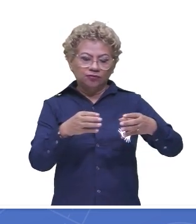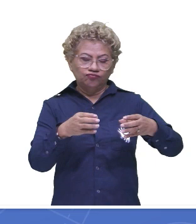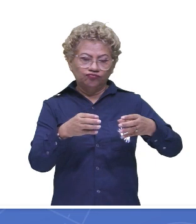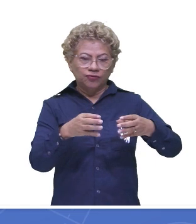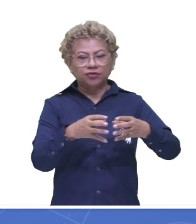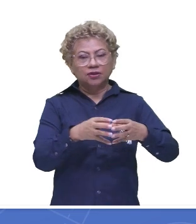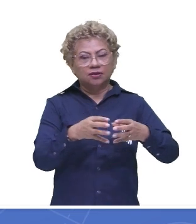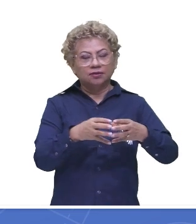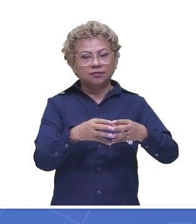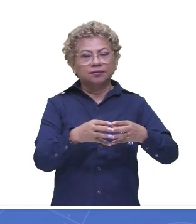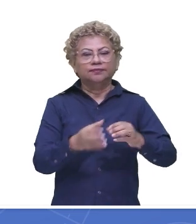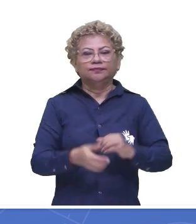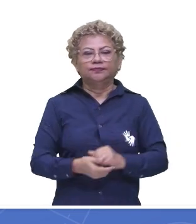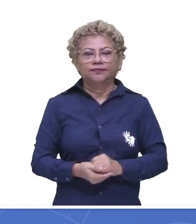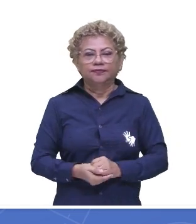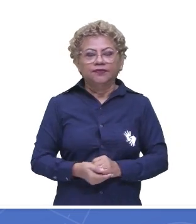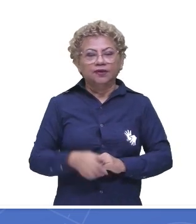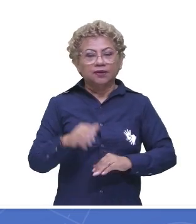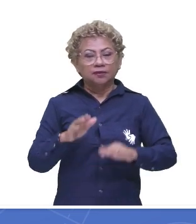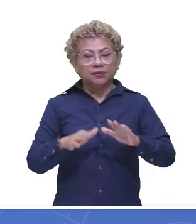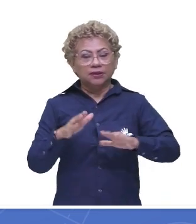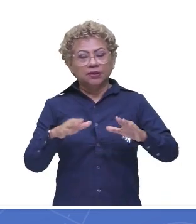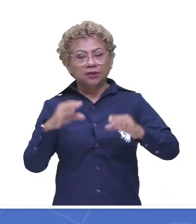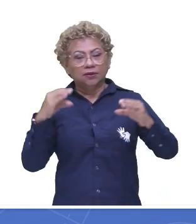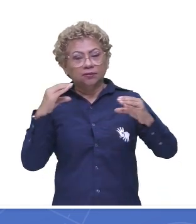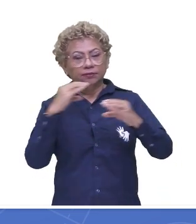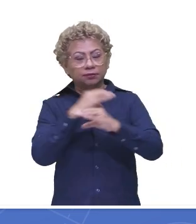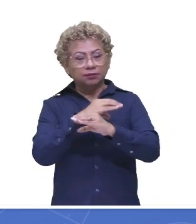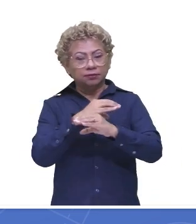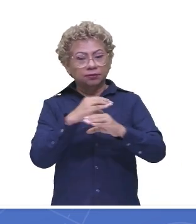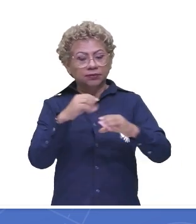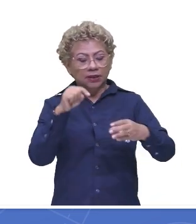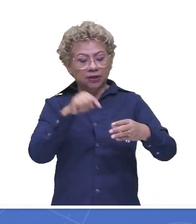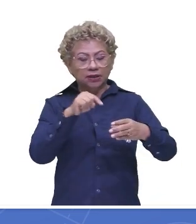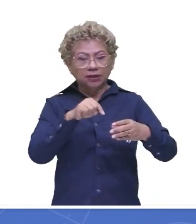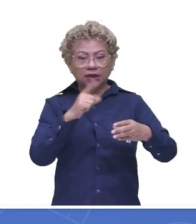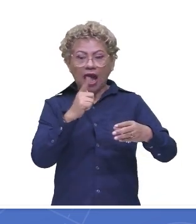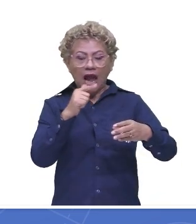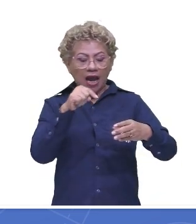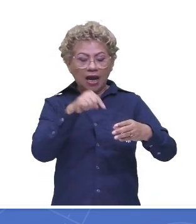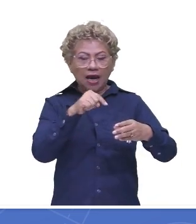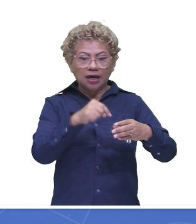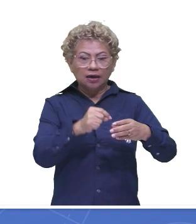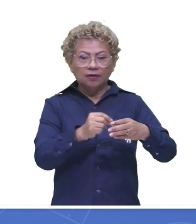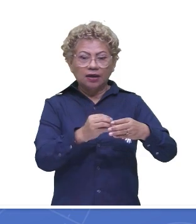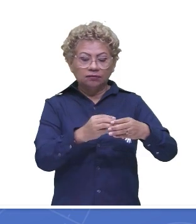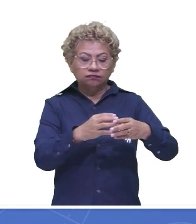A partir daí, o aquecimento continua, o volume do líquido passa a aumentar. Então,